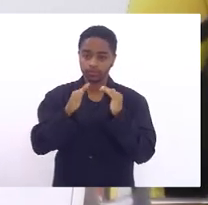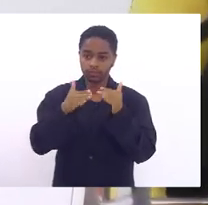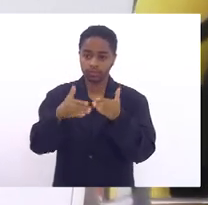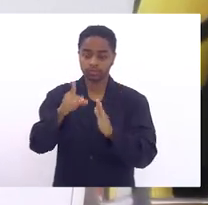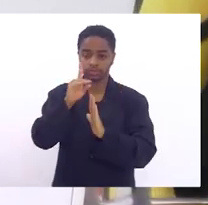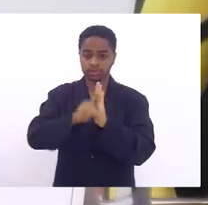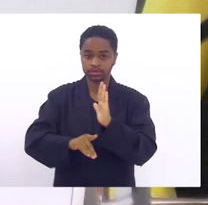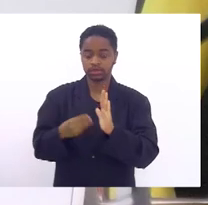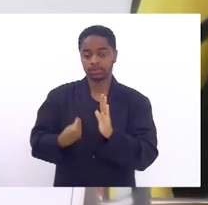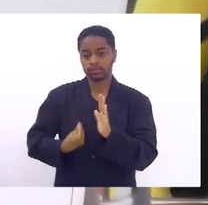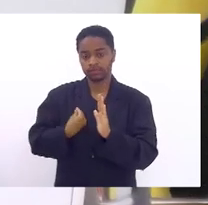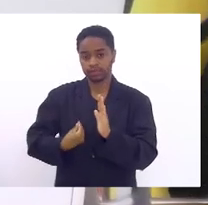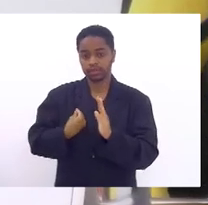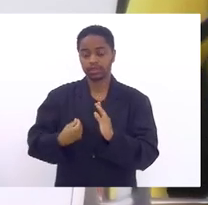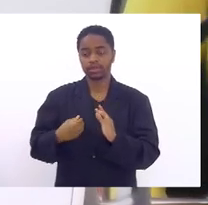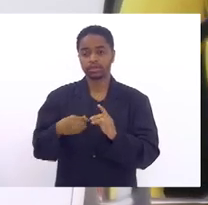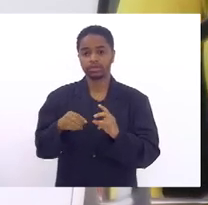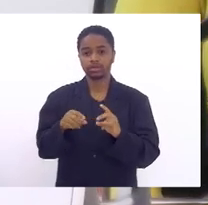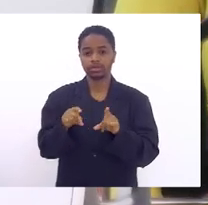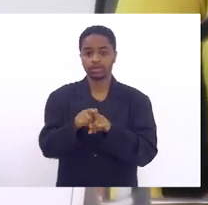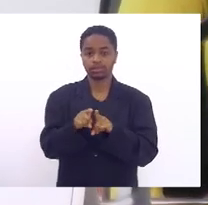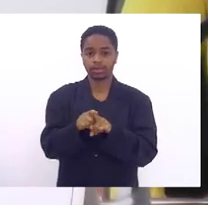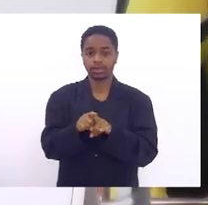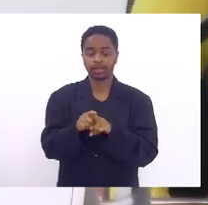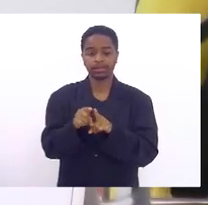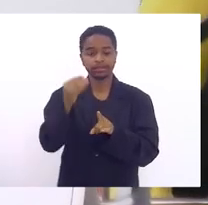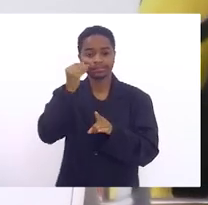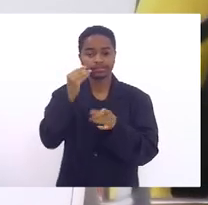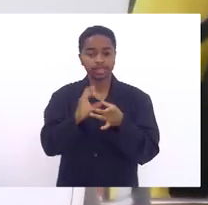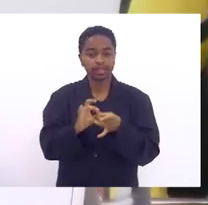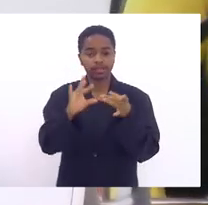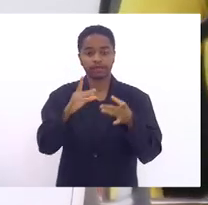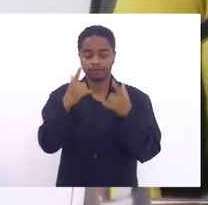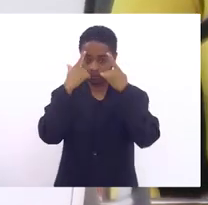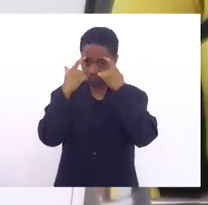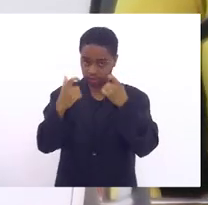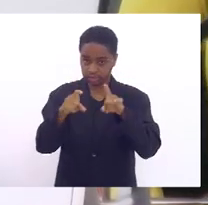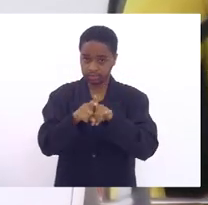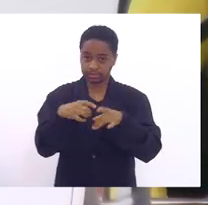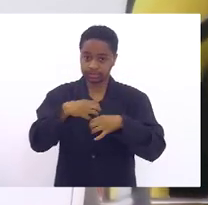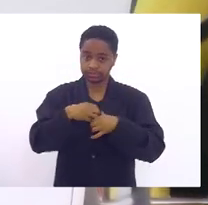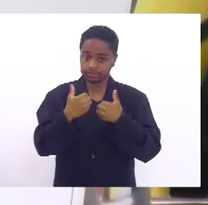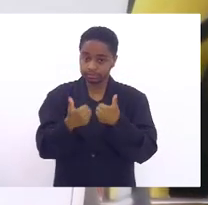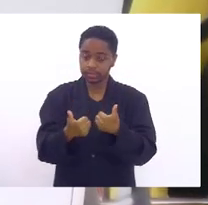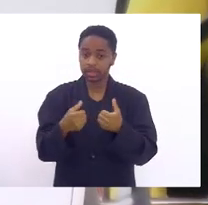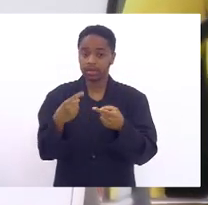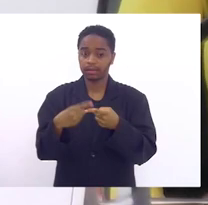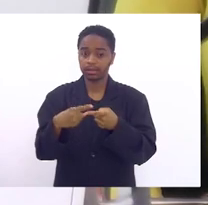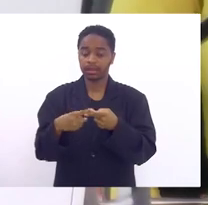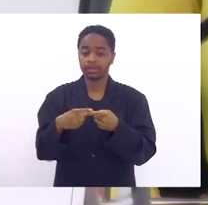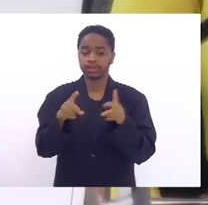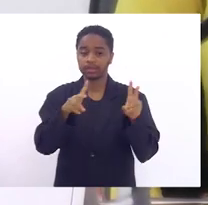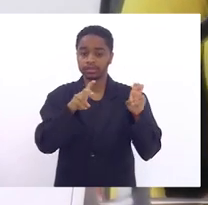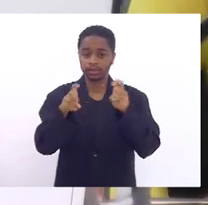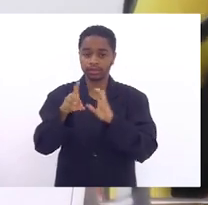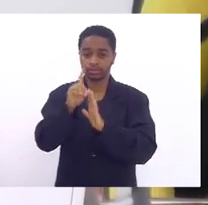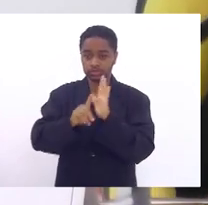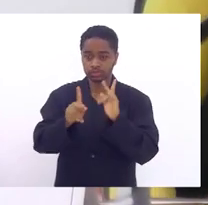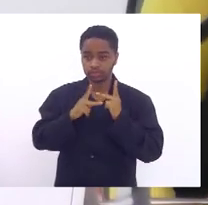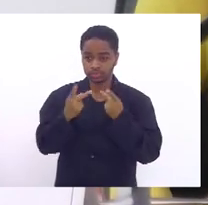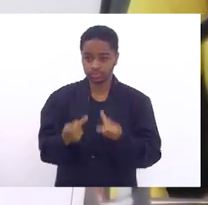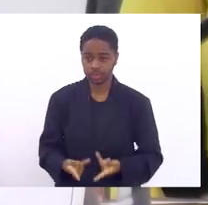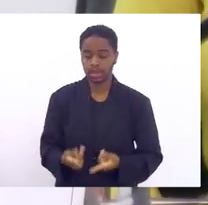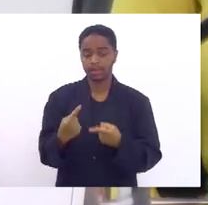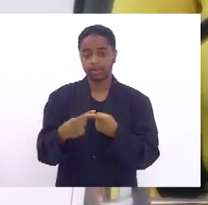livre de violência e bem-estar além das questões de direitos humanos é uma questão de segurança pública porque compete ao estado